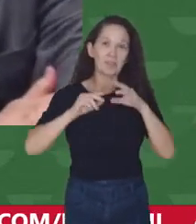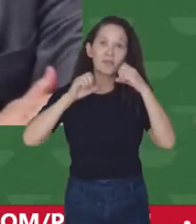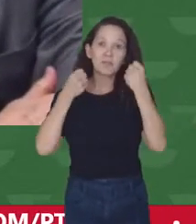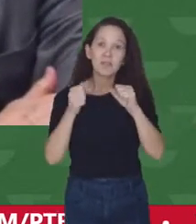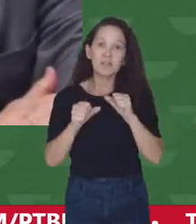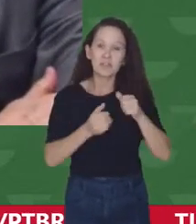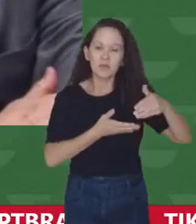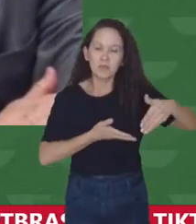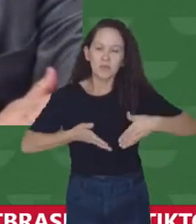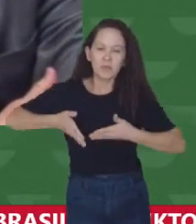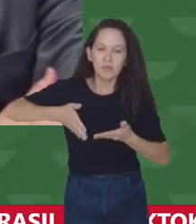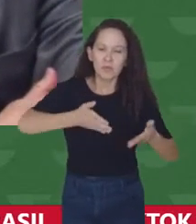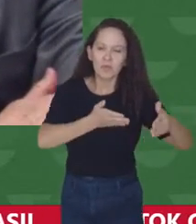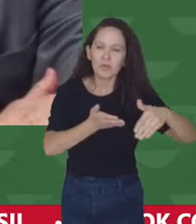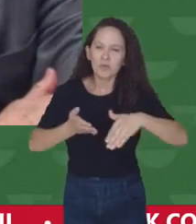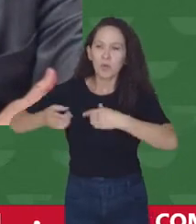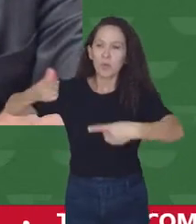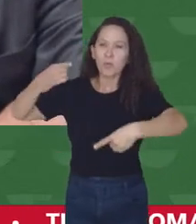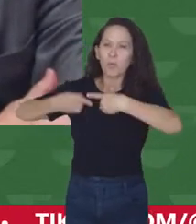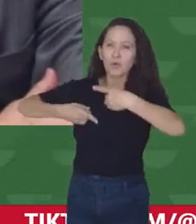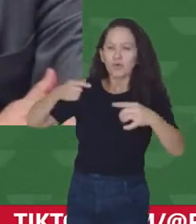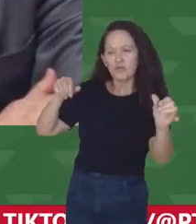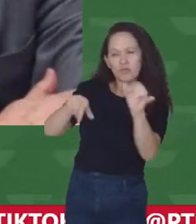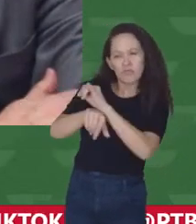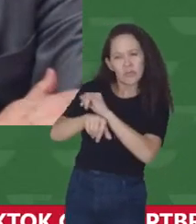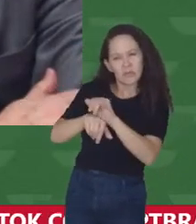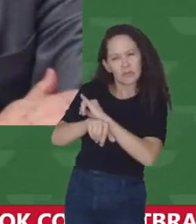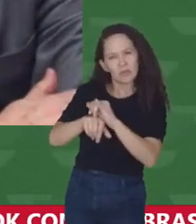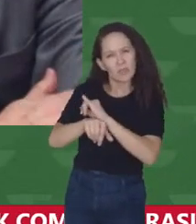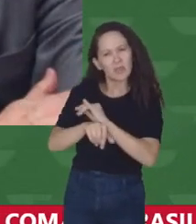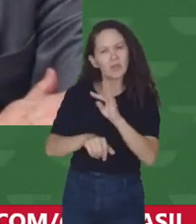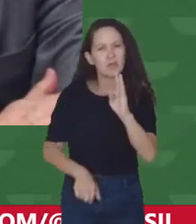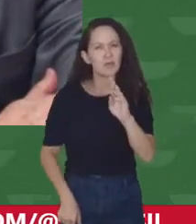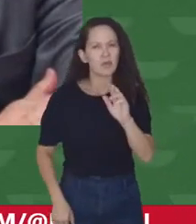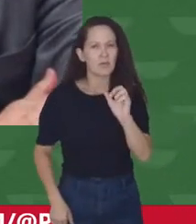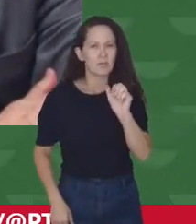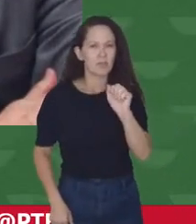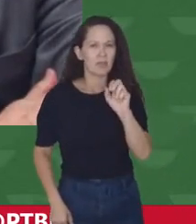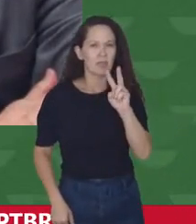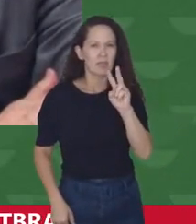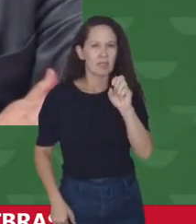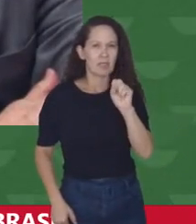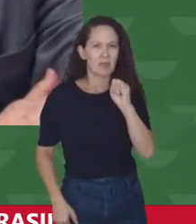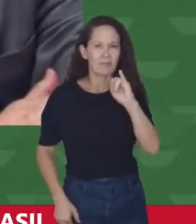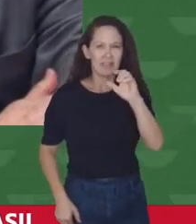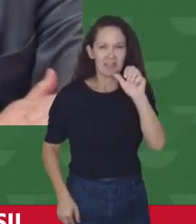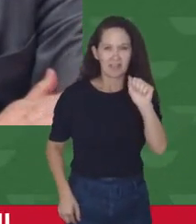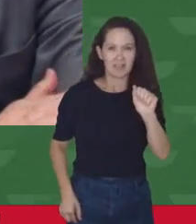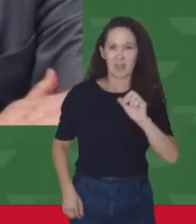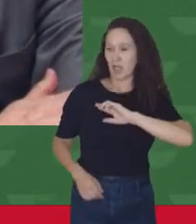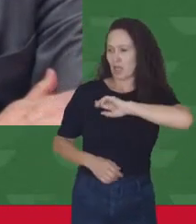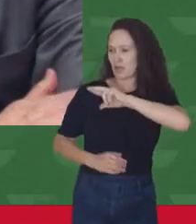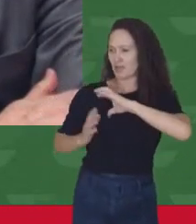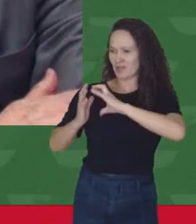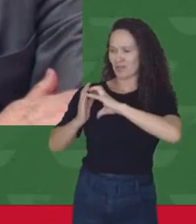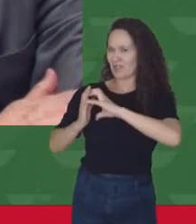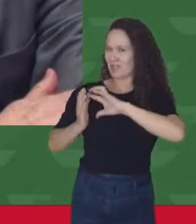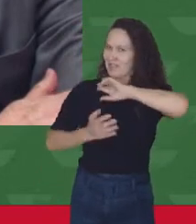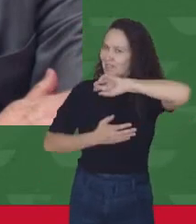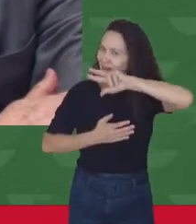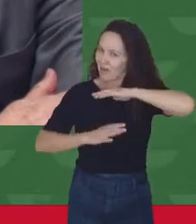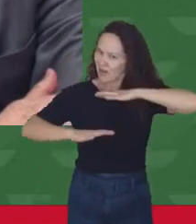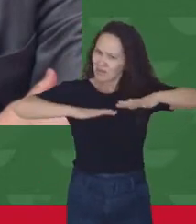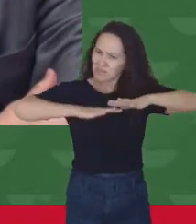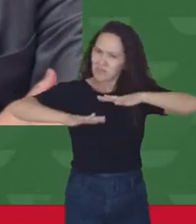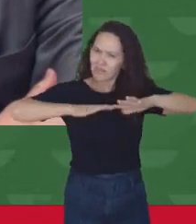uma travessia política que, como você muito bem disse, Reginaldo, vai além do PT, né? É um movimento